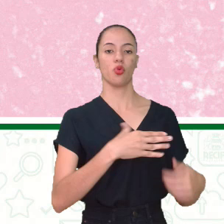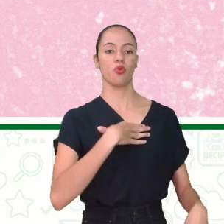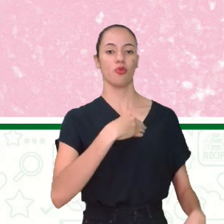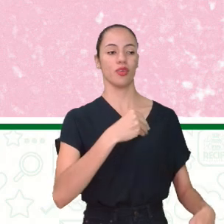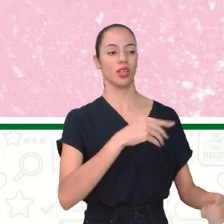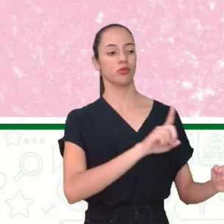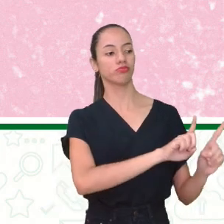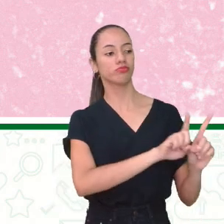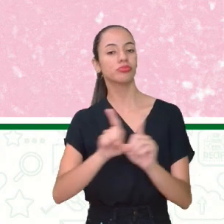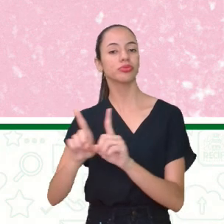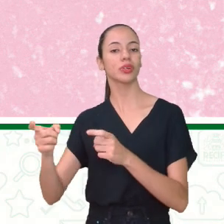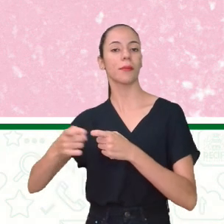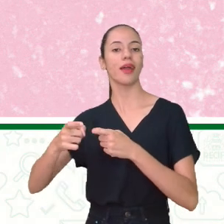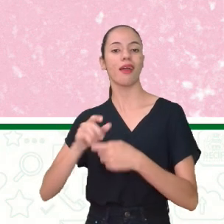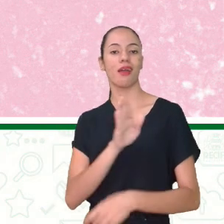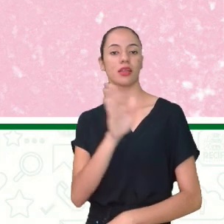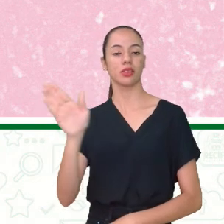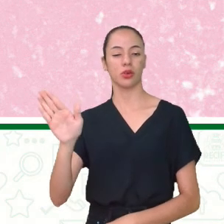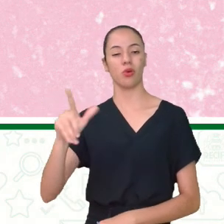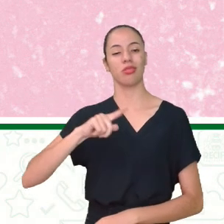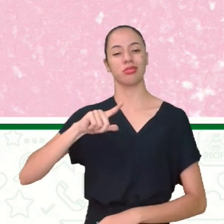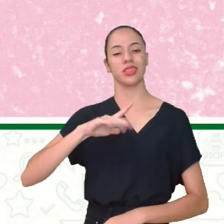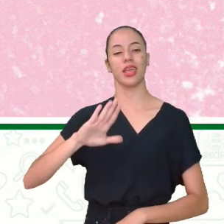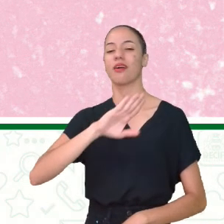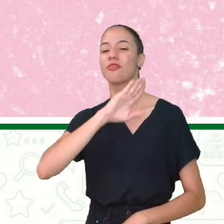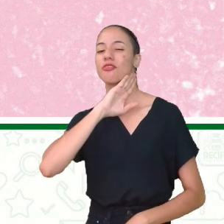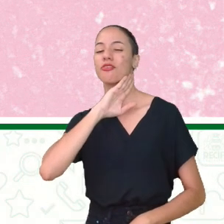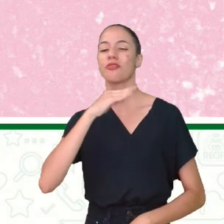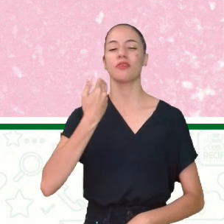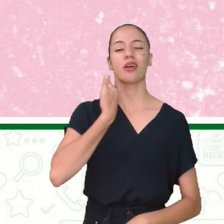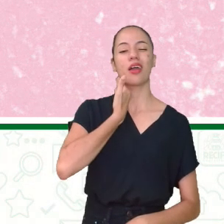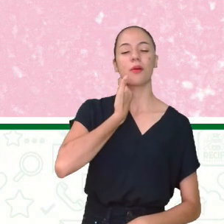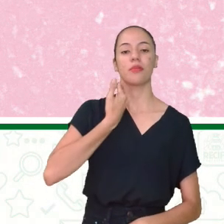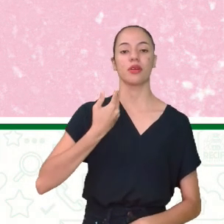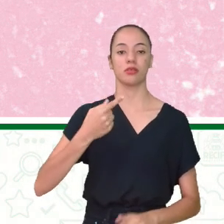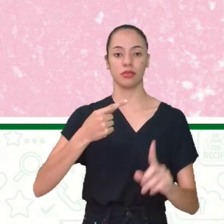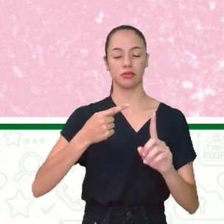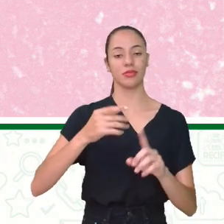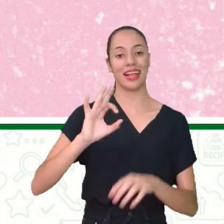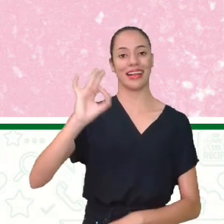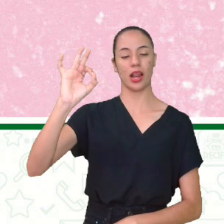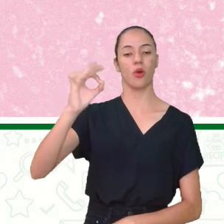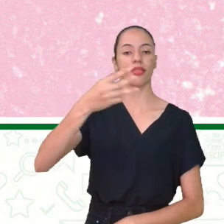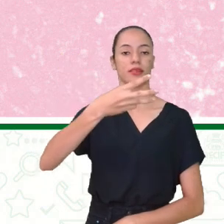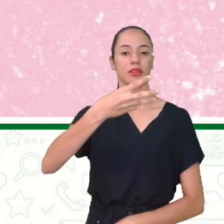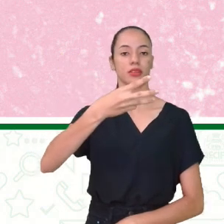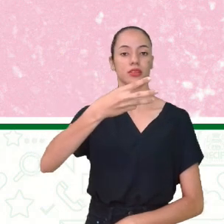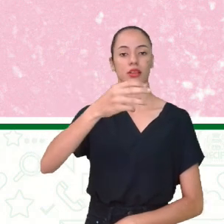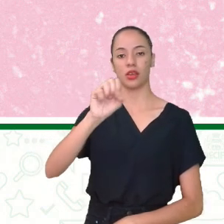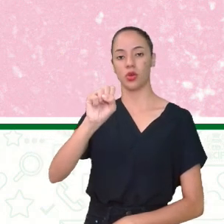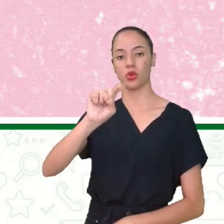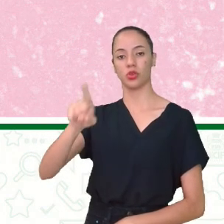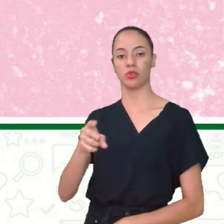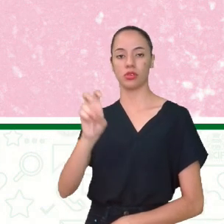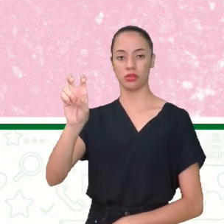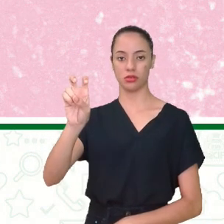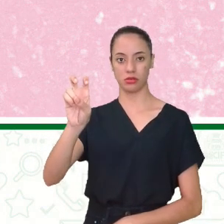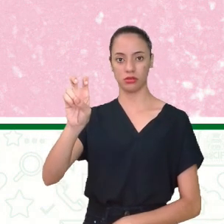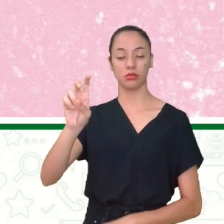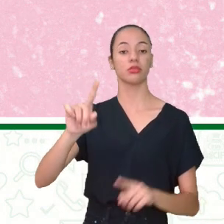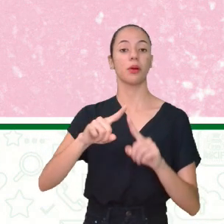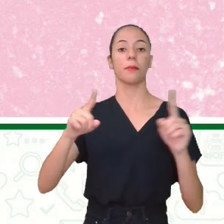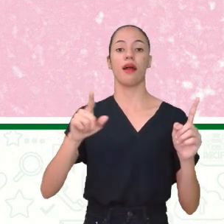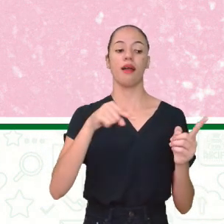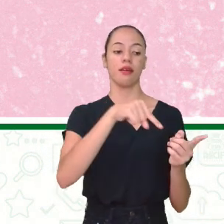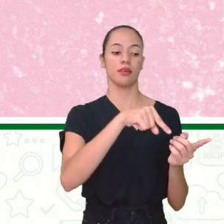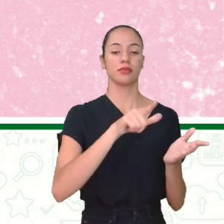estava com febre, tinha 38,5 graus de febre, né? E na receita o médico